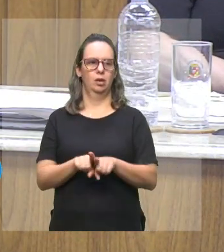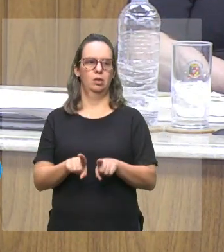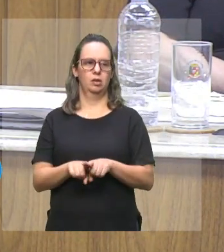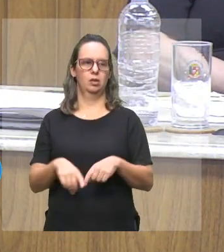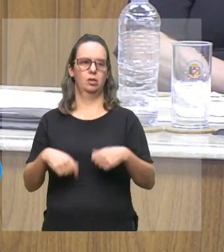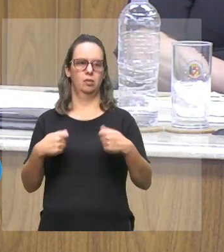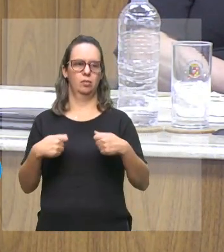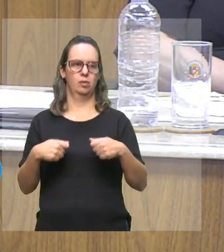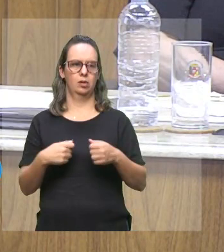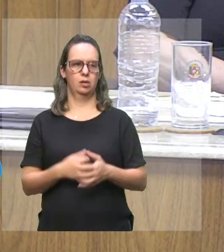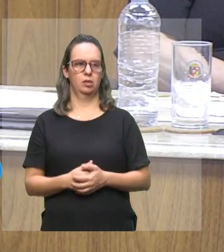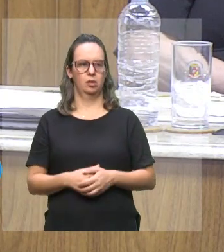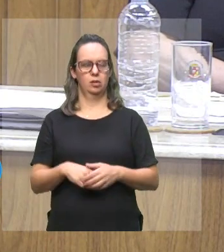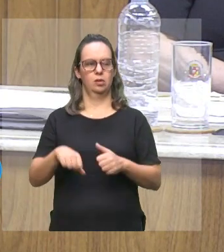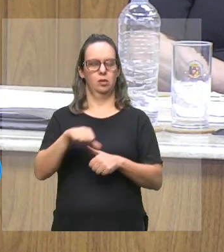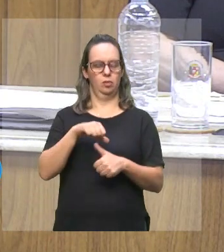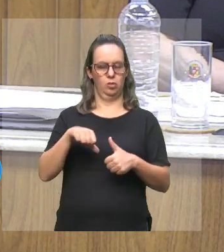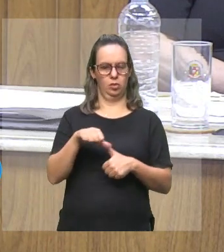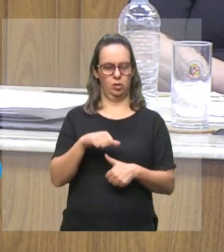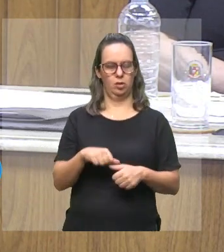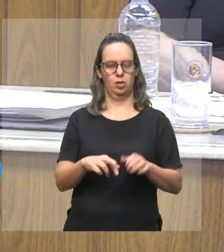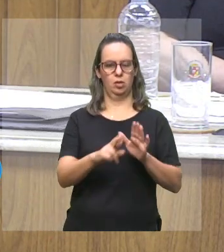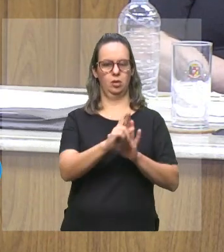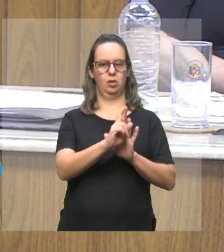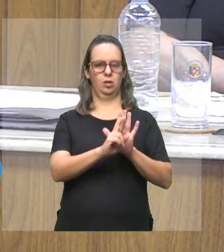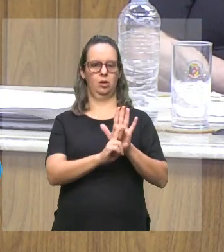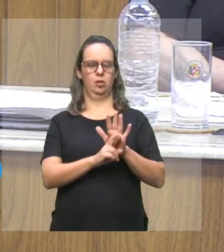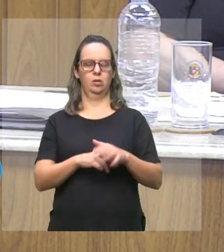necessário, ademais, modificar a resolução